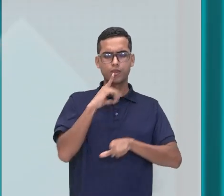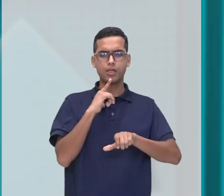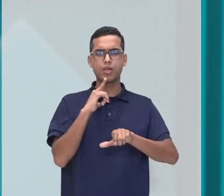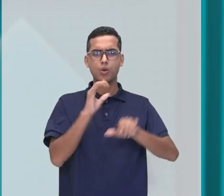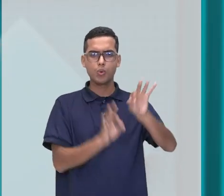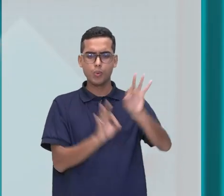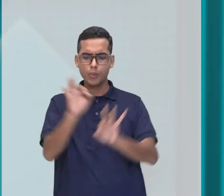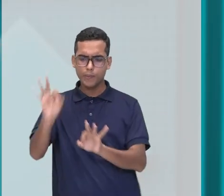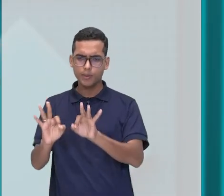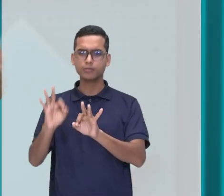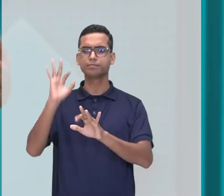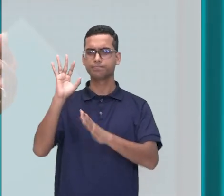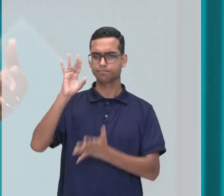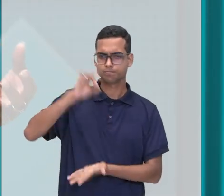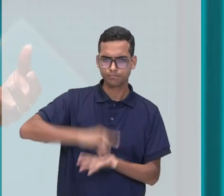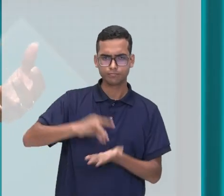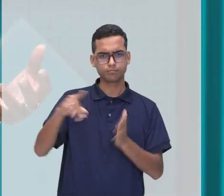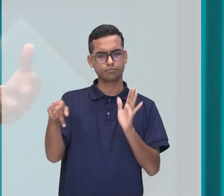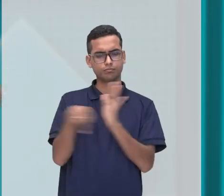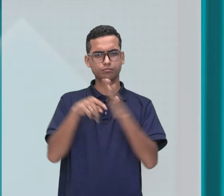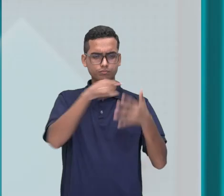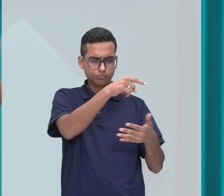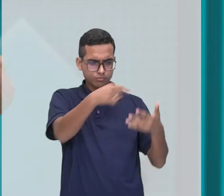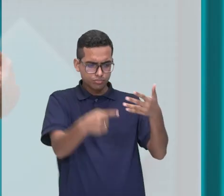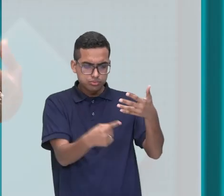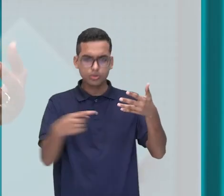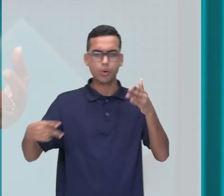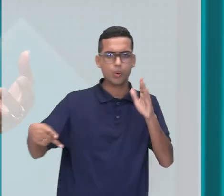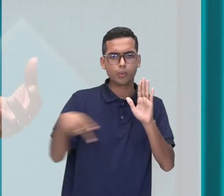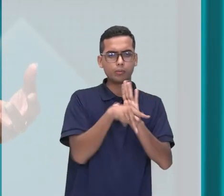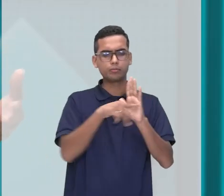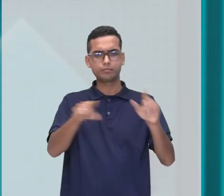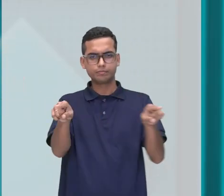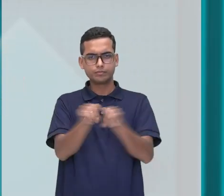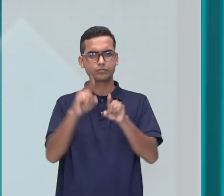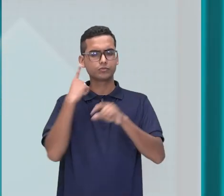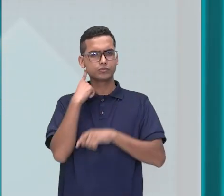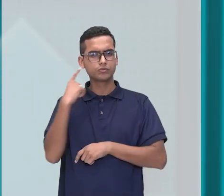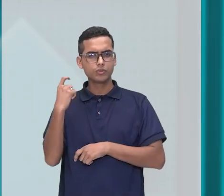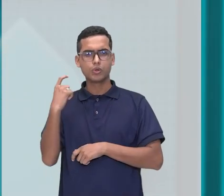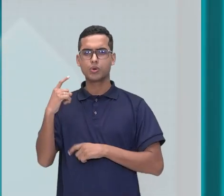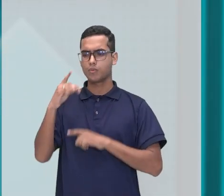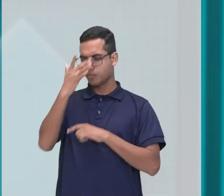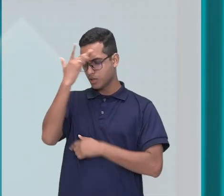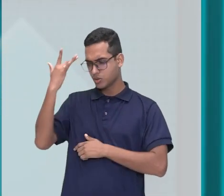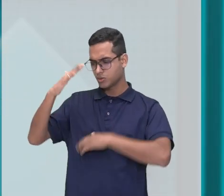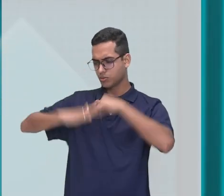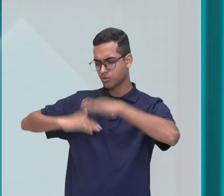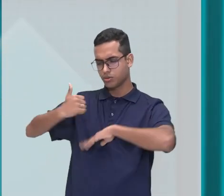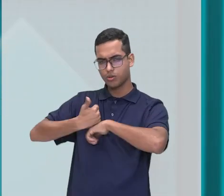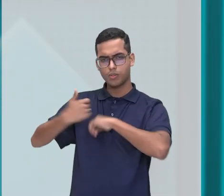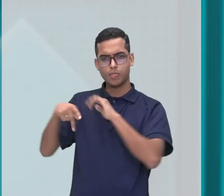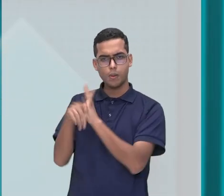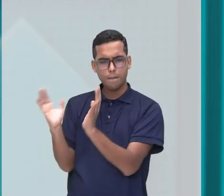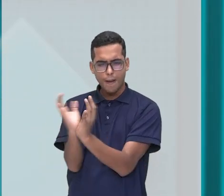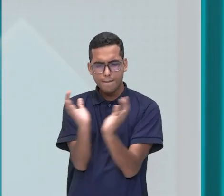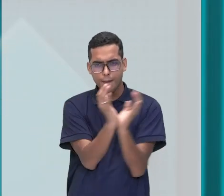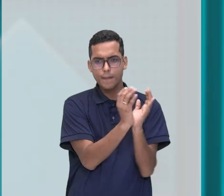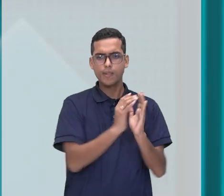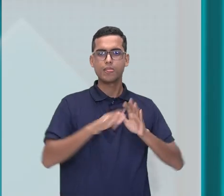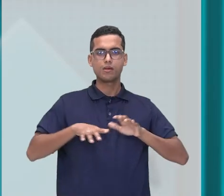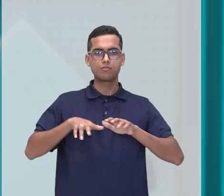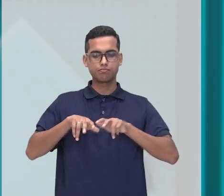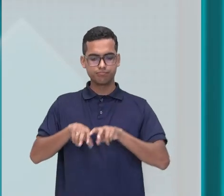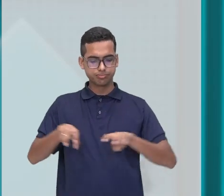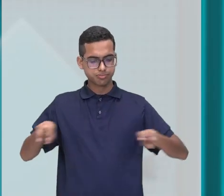dessa organização de todos esses músicos, que são muitos numa orquestra sinfônica,